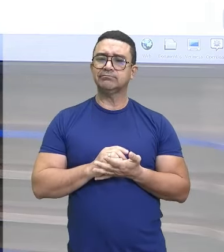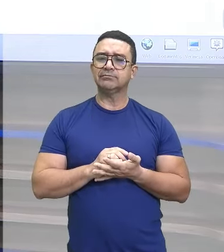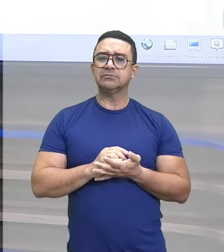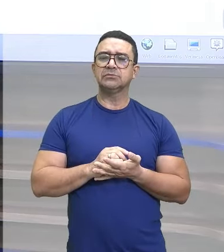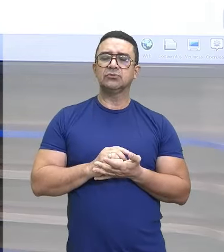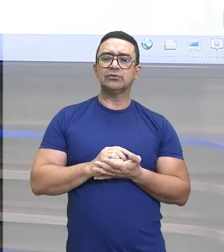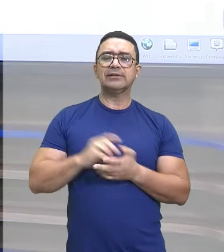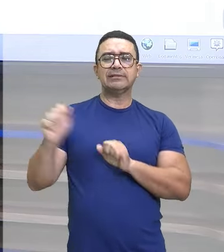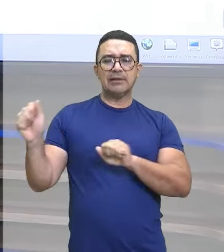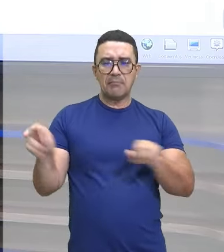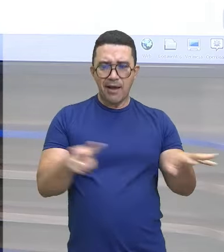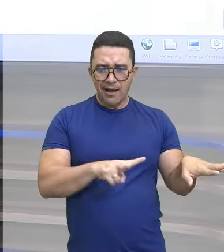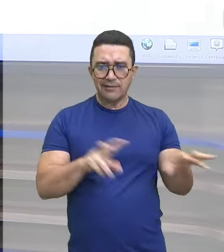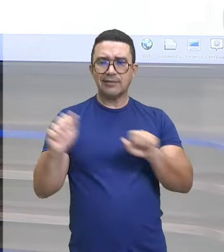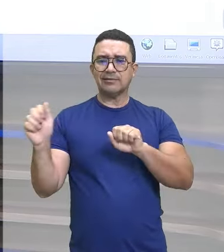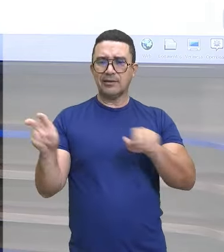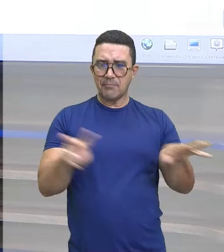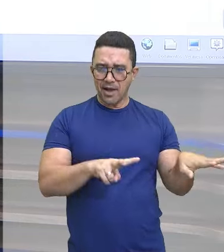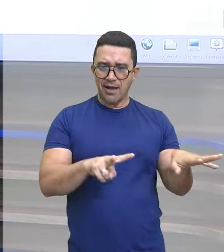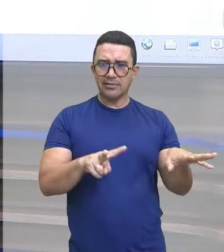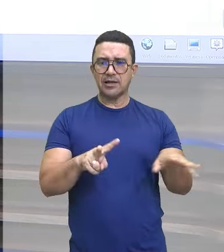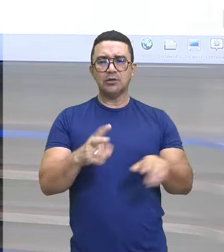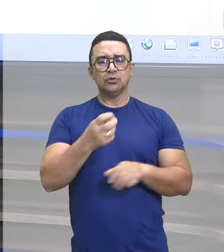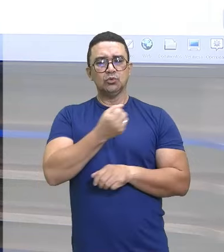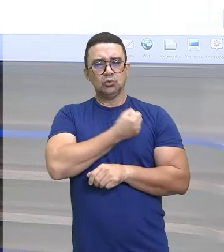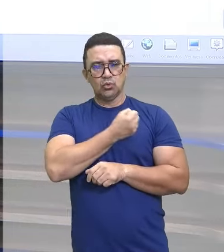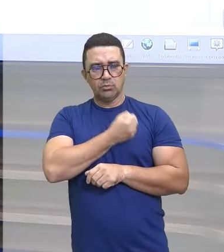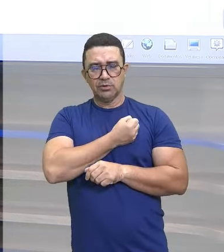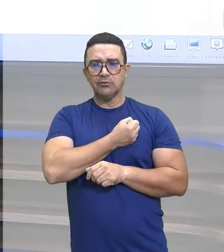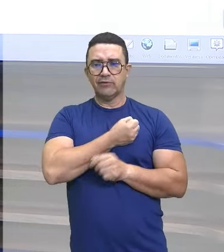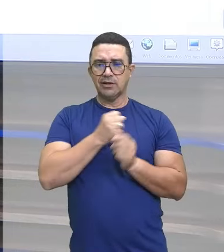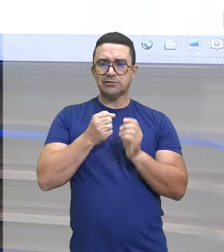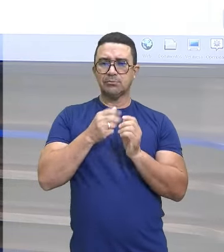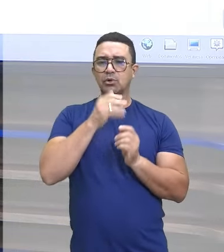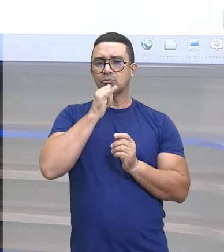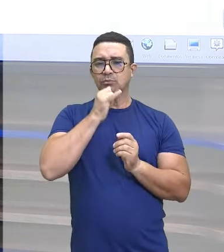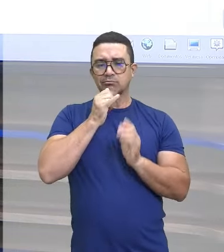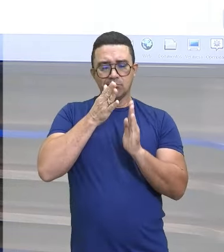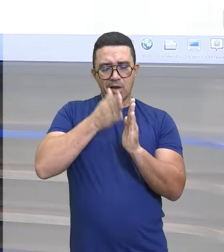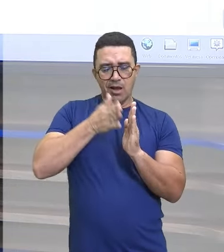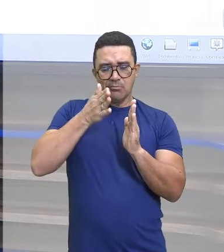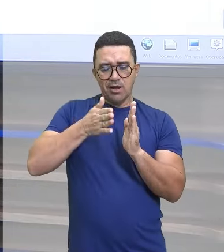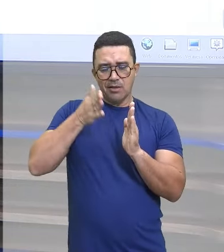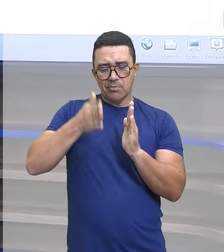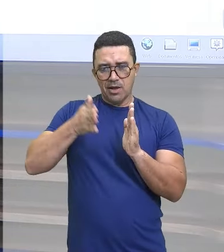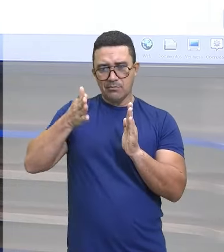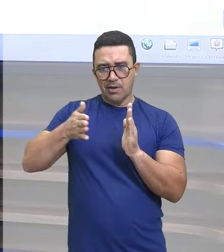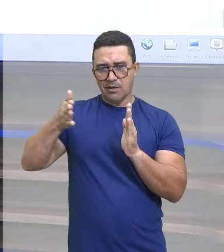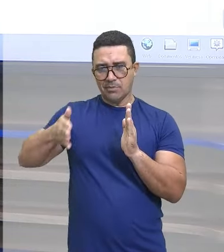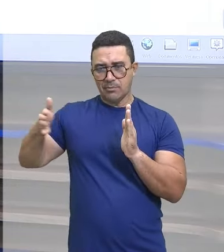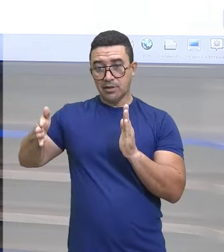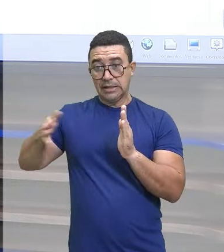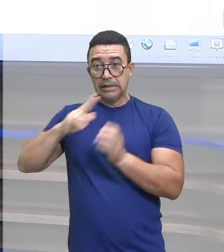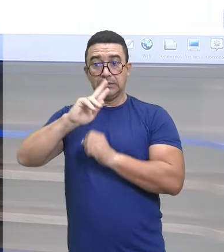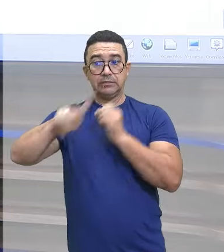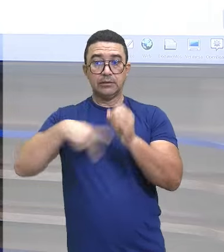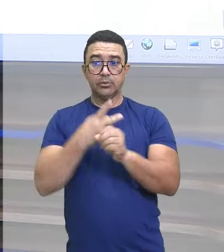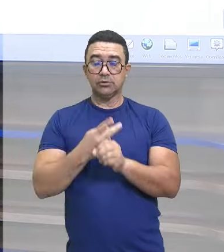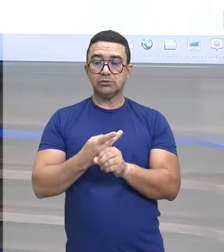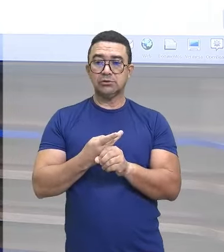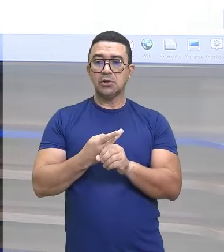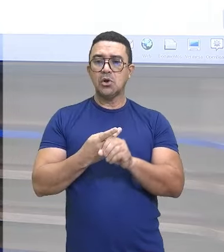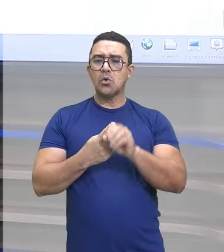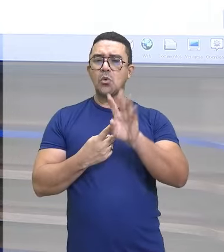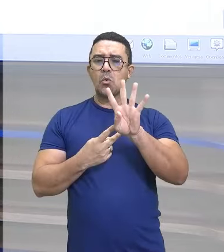guarde esse valor. E a cada semana você vai aumentando R$2. Então, depois de um mês, 4